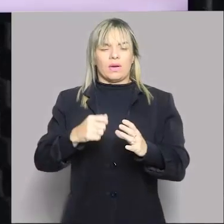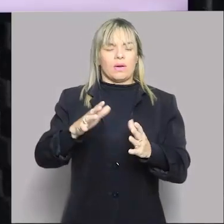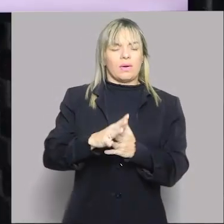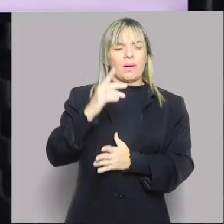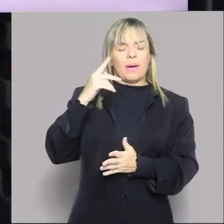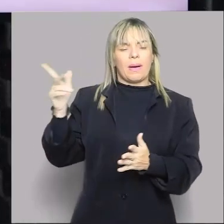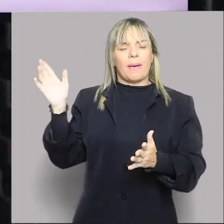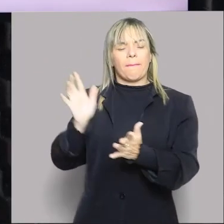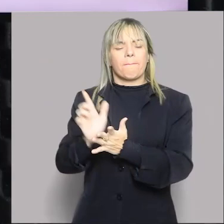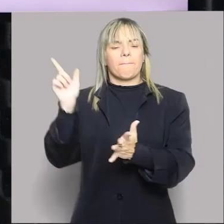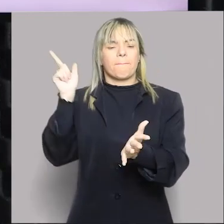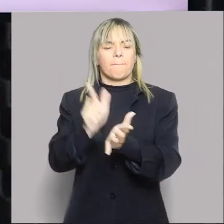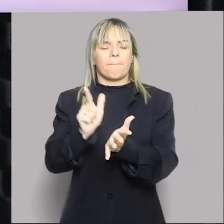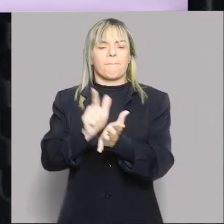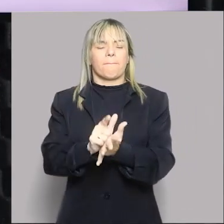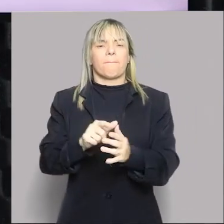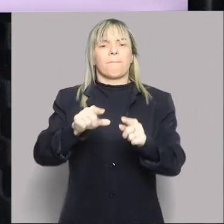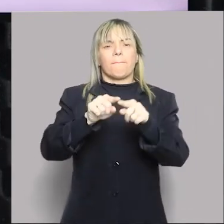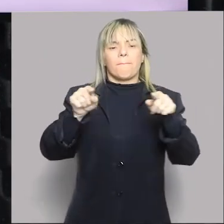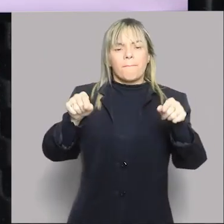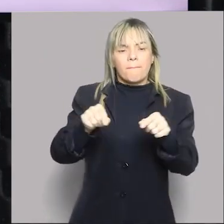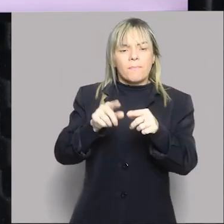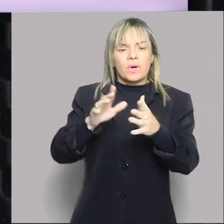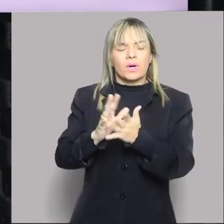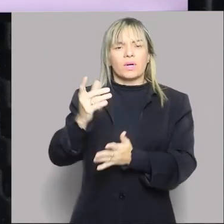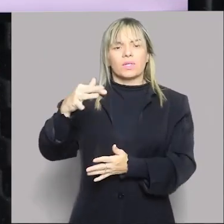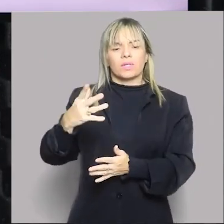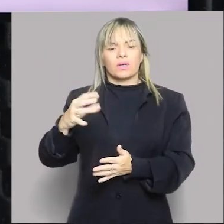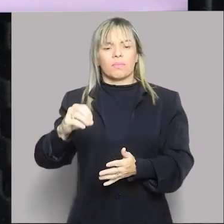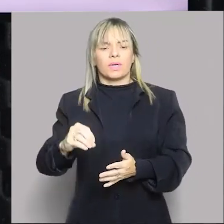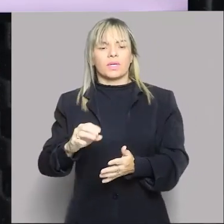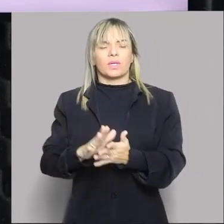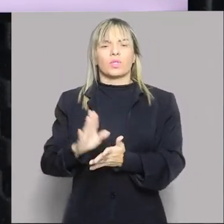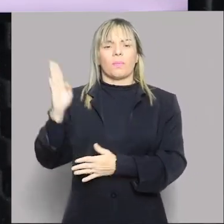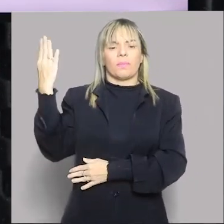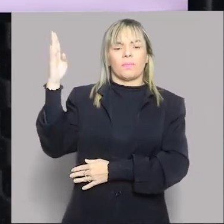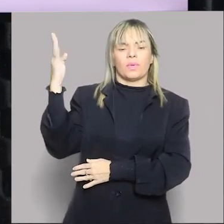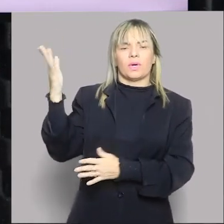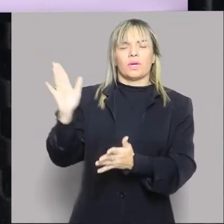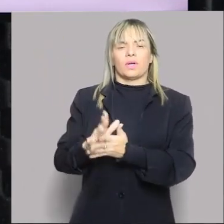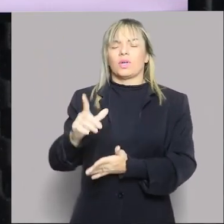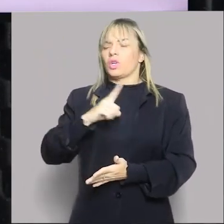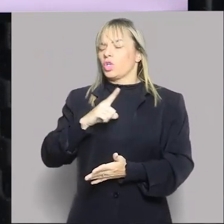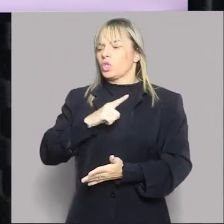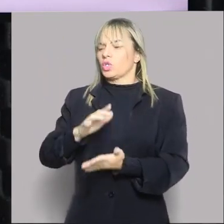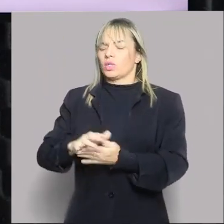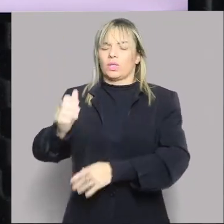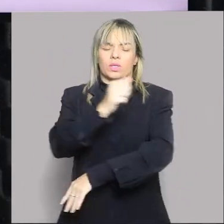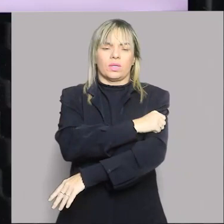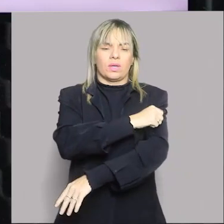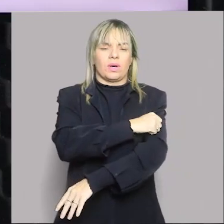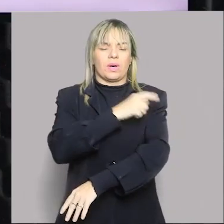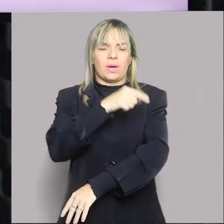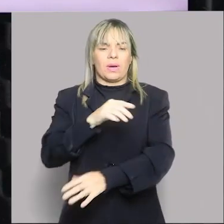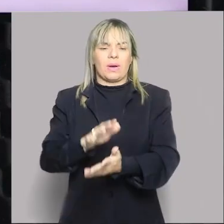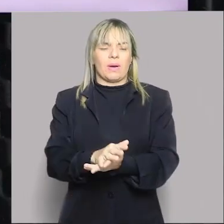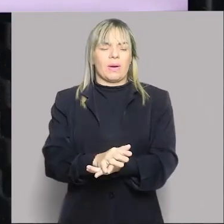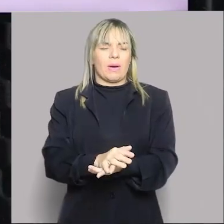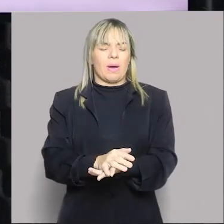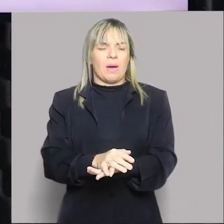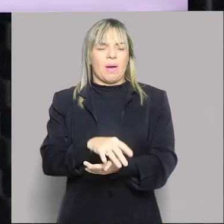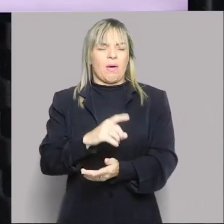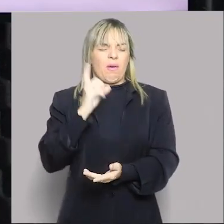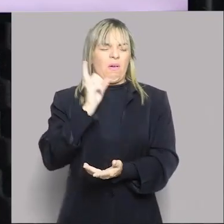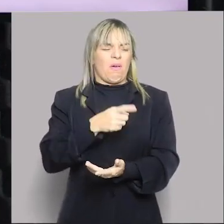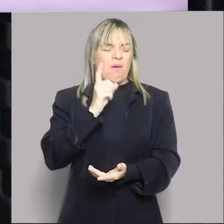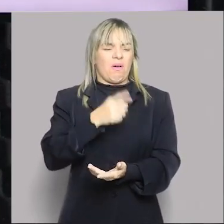dá para você fazer com qualquer coisa. Eu tinha um aluno numa escola, né, que os professores brigavam muito com ele, mas eu achava o máximo, eu mesmo levava.